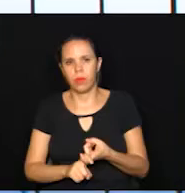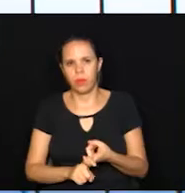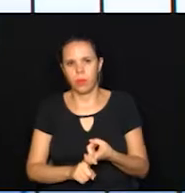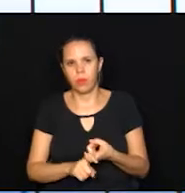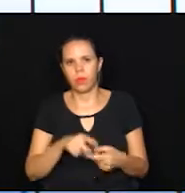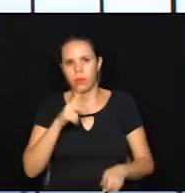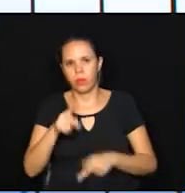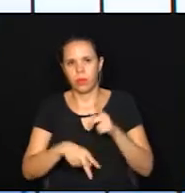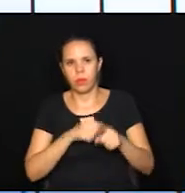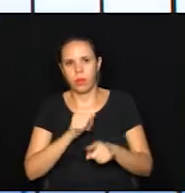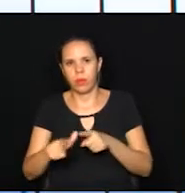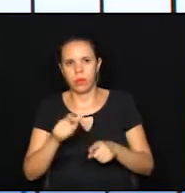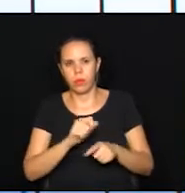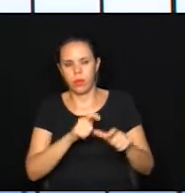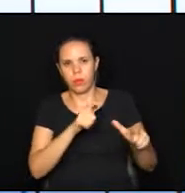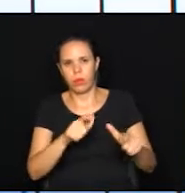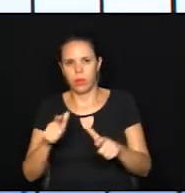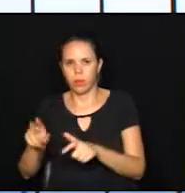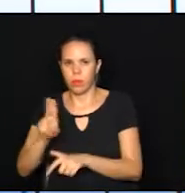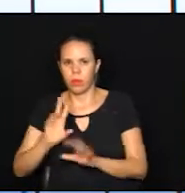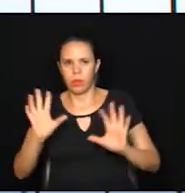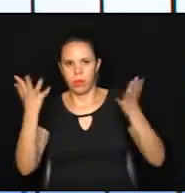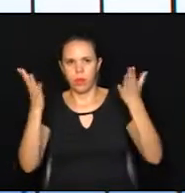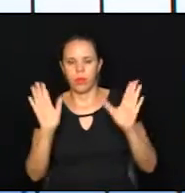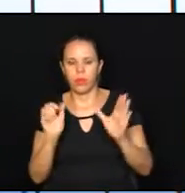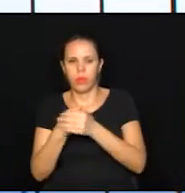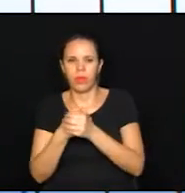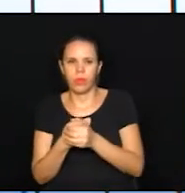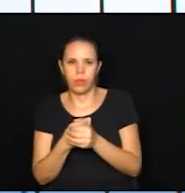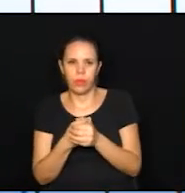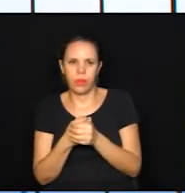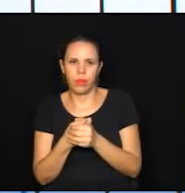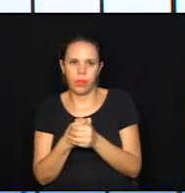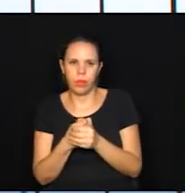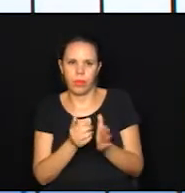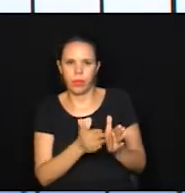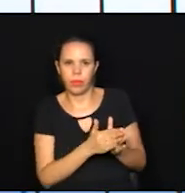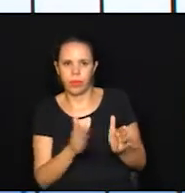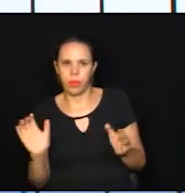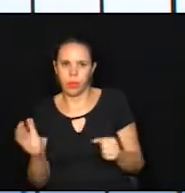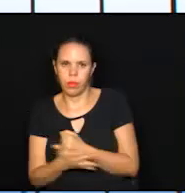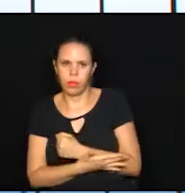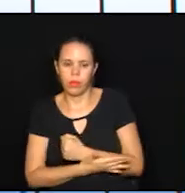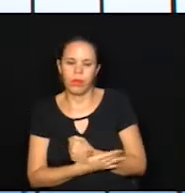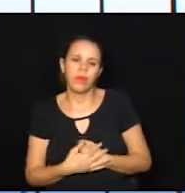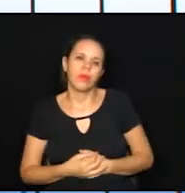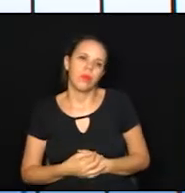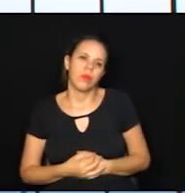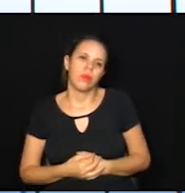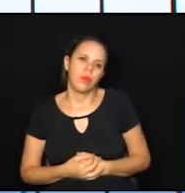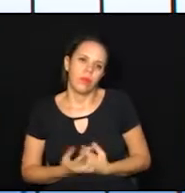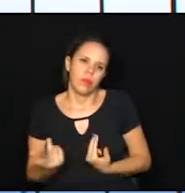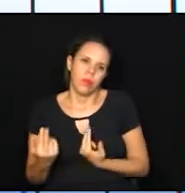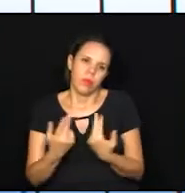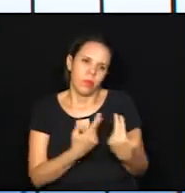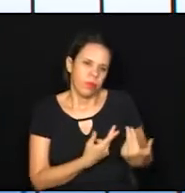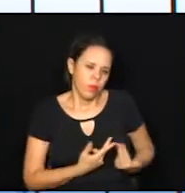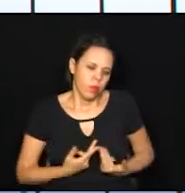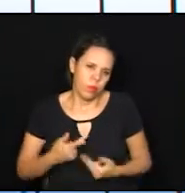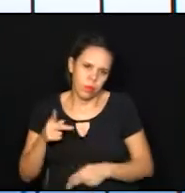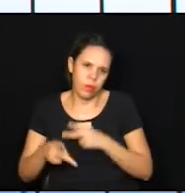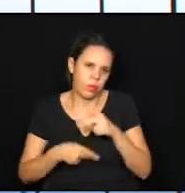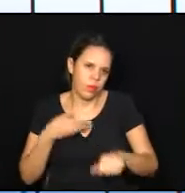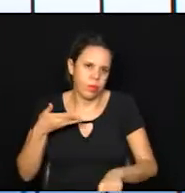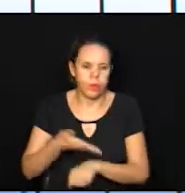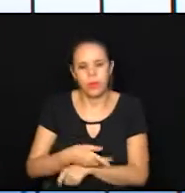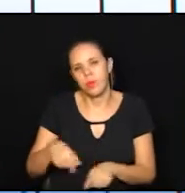locatários de locais utilizados para festas clandestinas neste período de pandemia, bem como os frequentadores